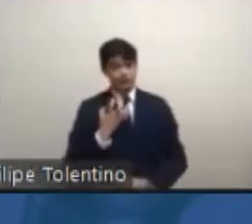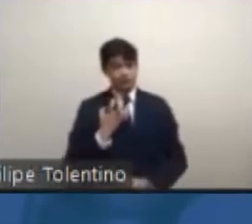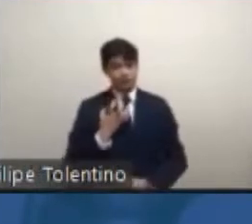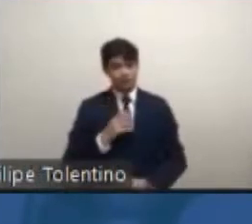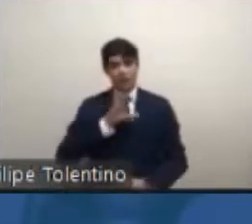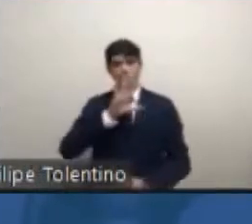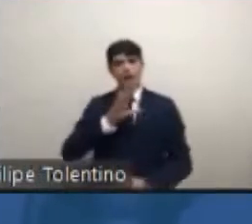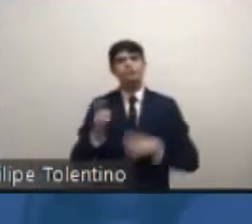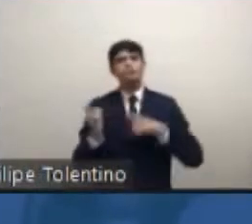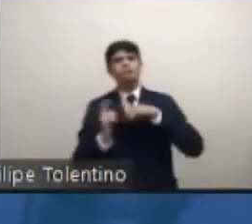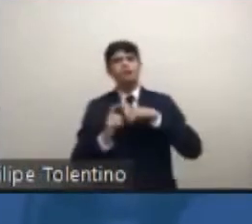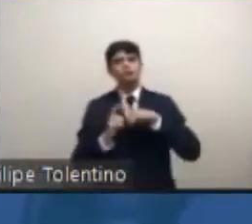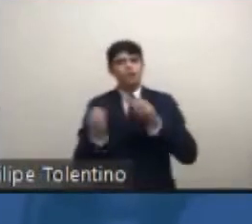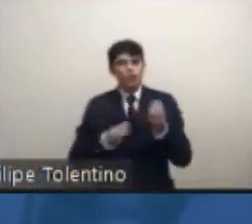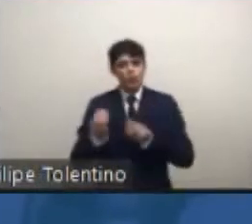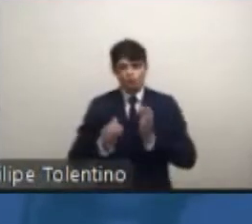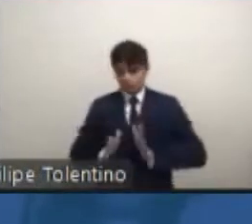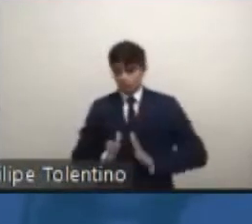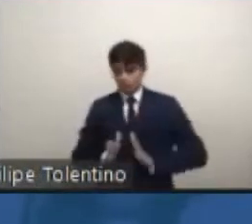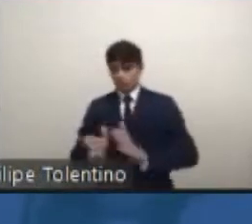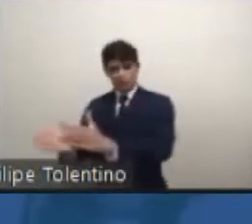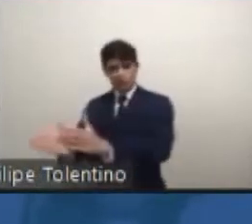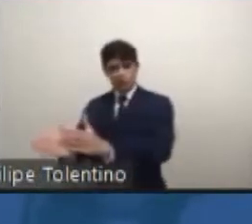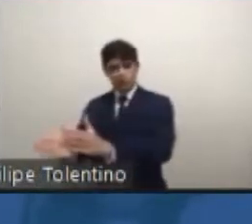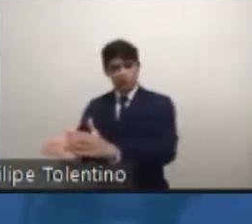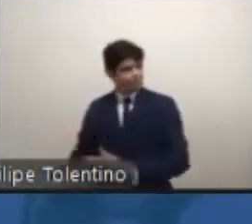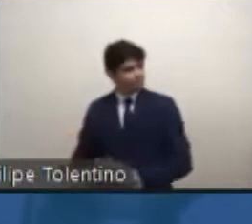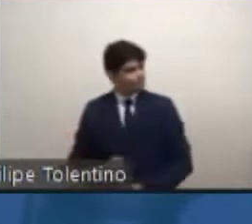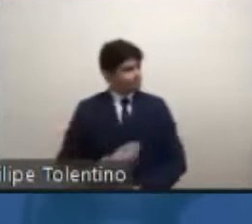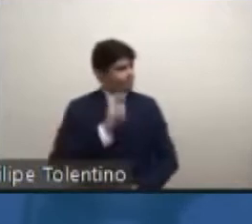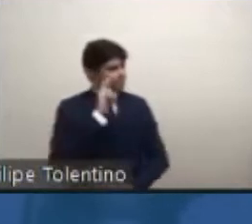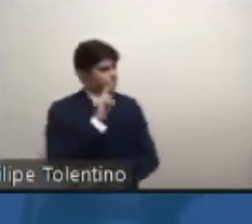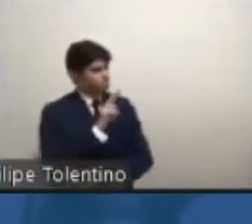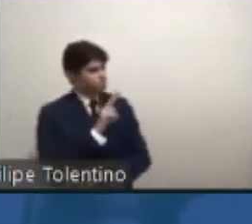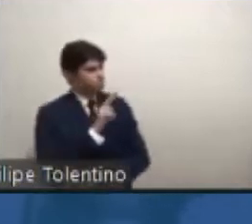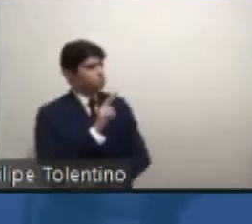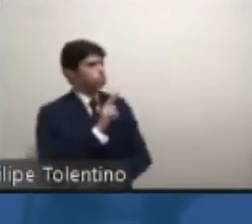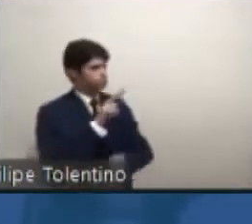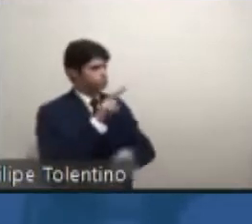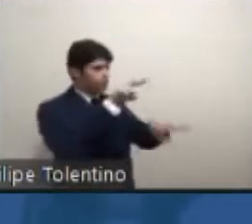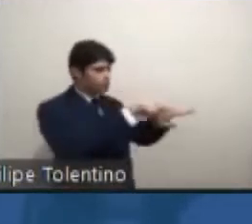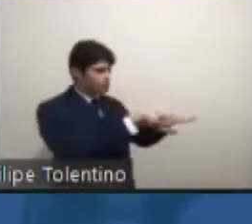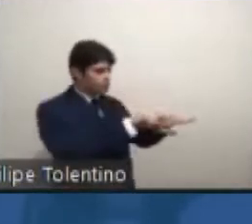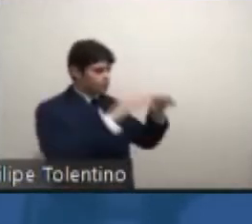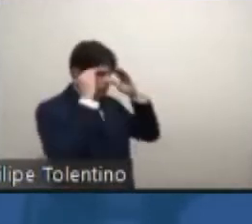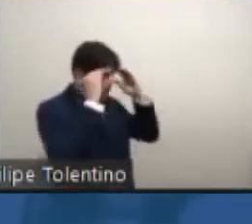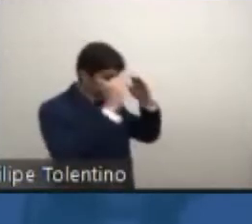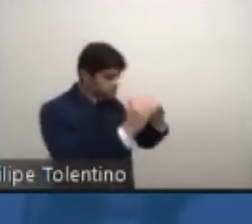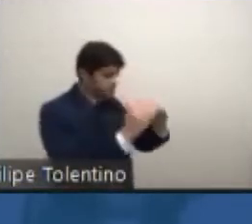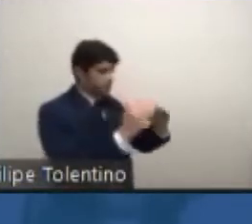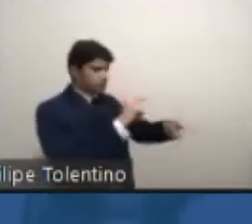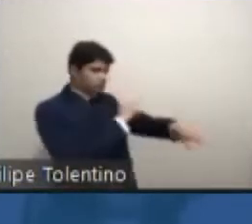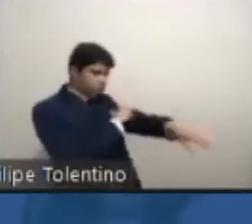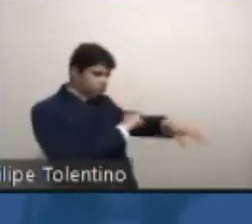paciente, ele pode contar com as garantias legais, os precedentes que nós já comentamos, está em harmonia com a Constituição, conta